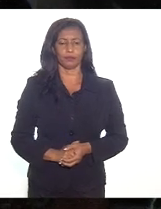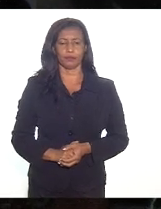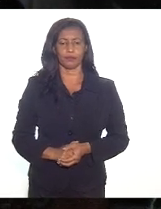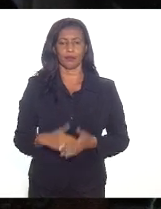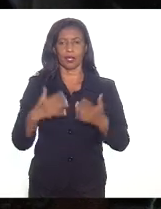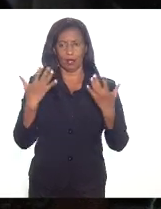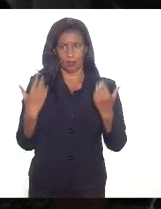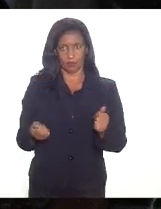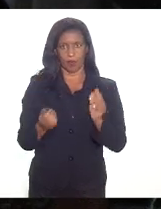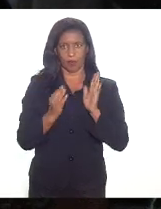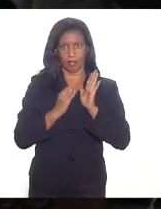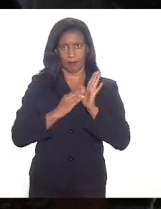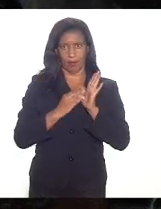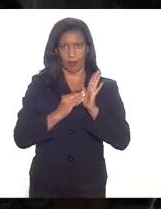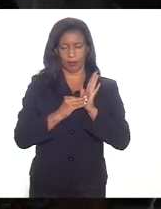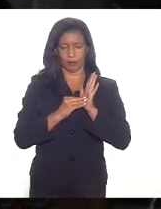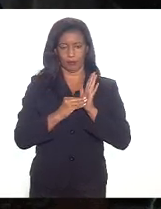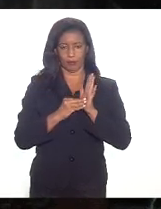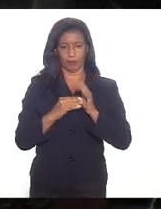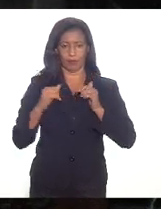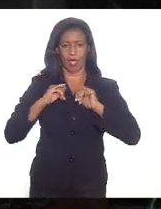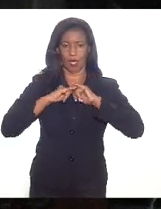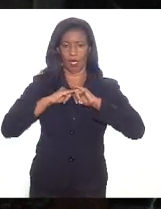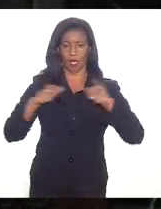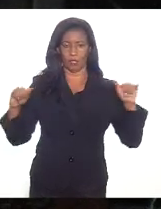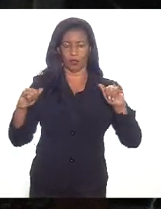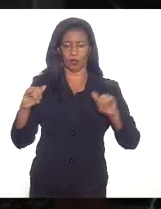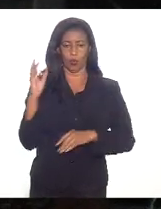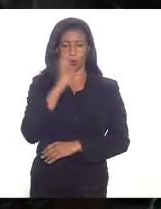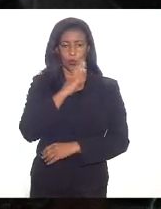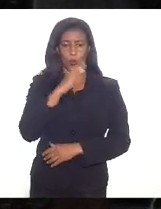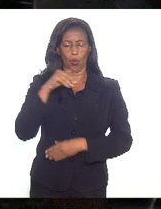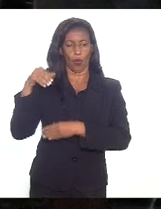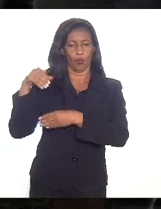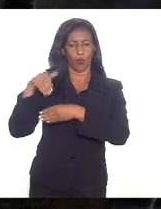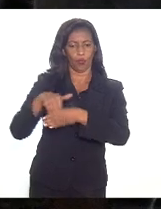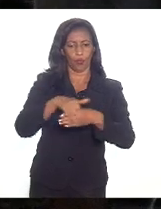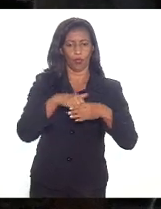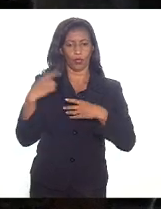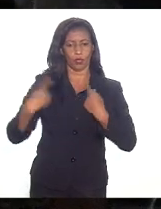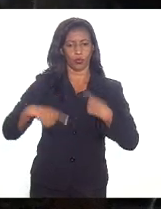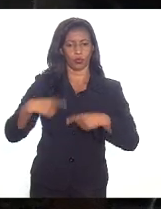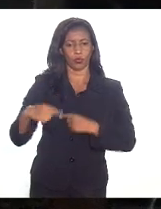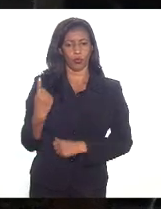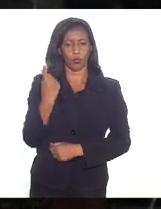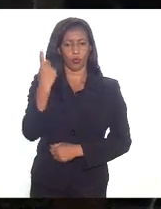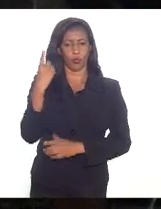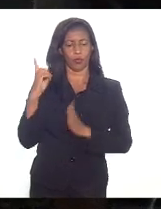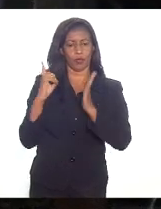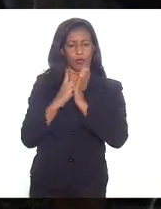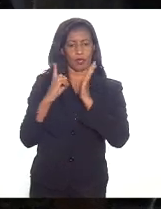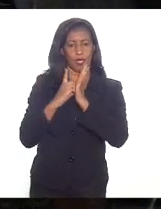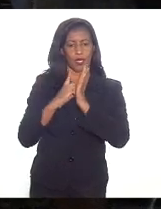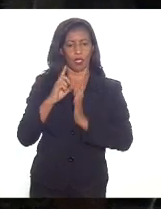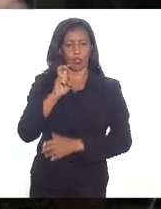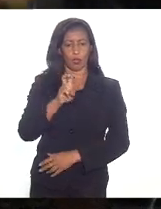Vamos à pauta. Anuncio, em regime de urgência, em votação, em discussão única, projeto de decreto legislativo